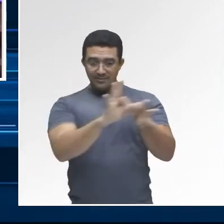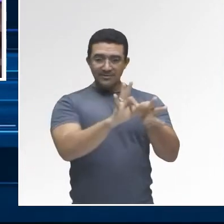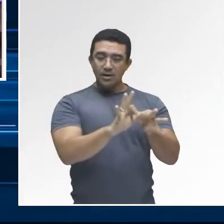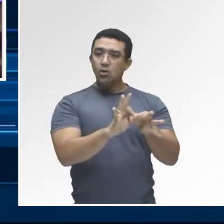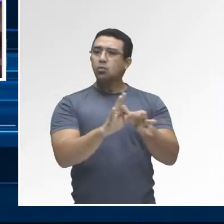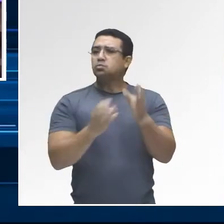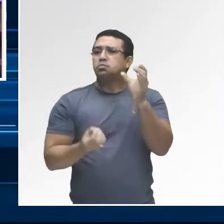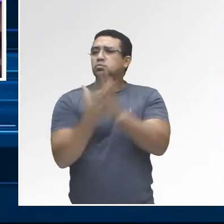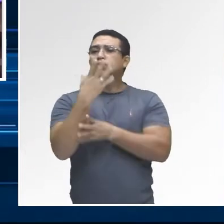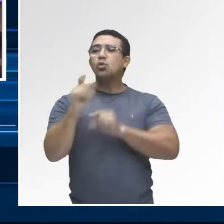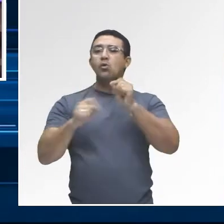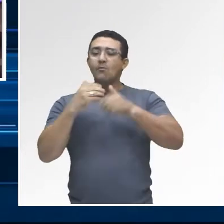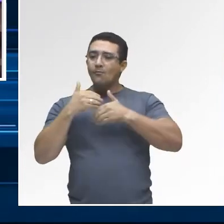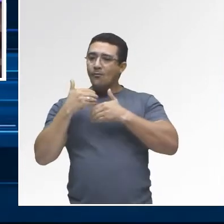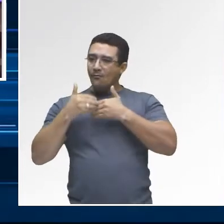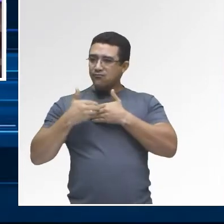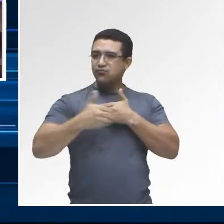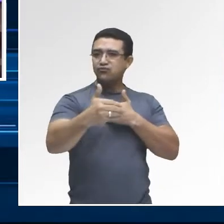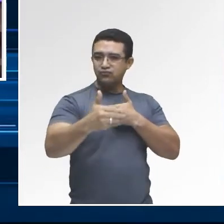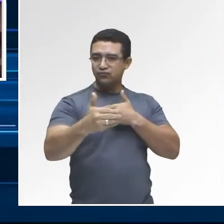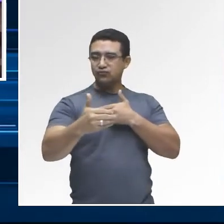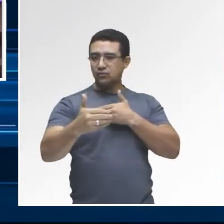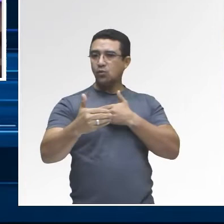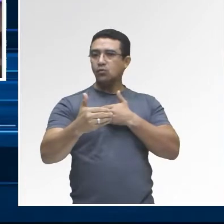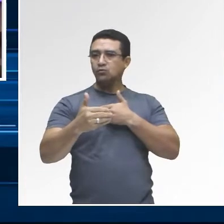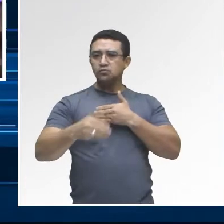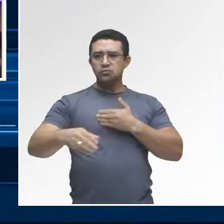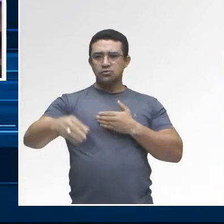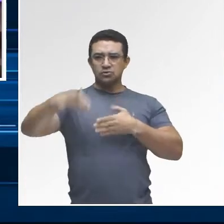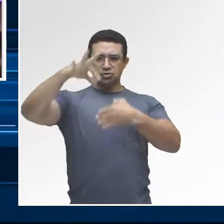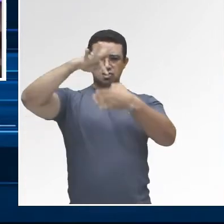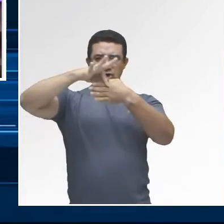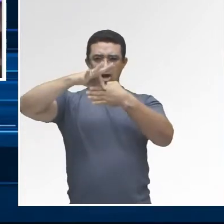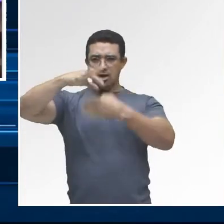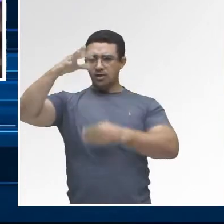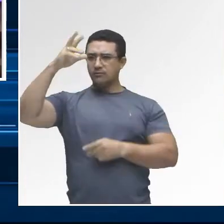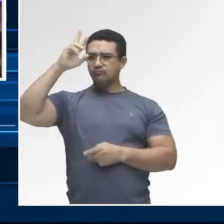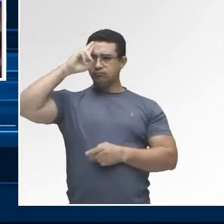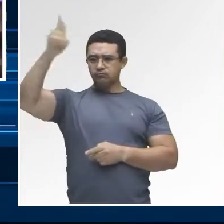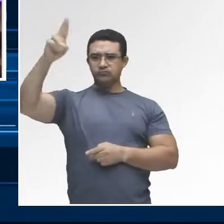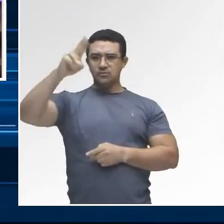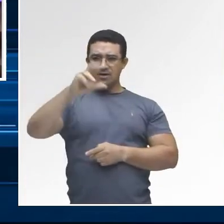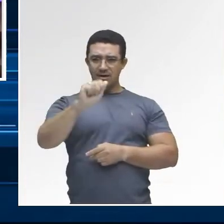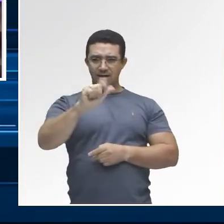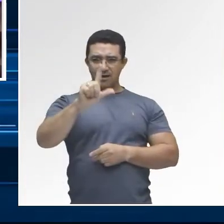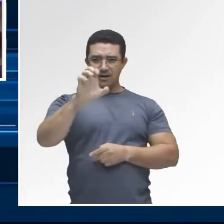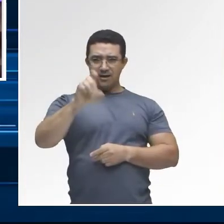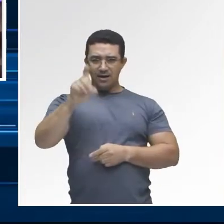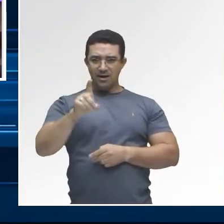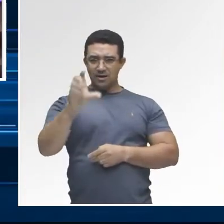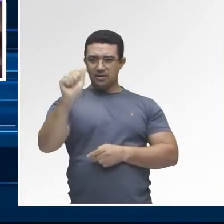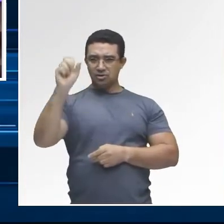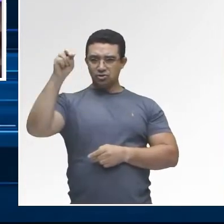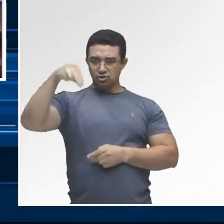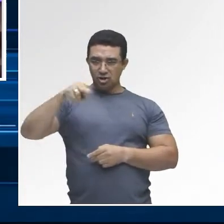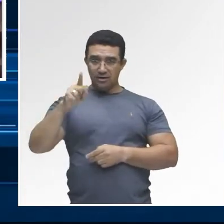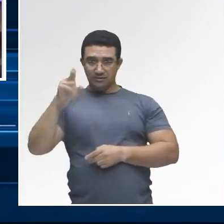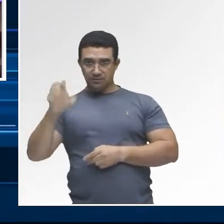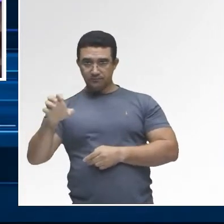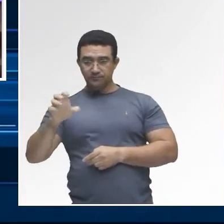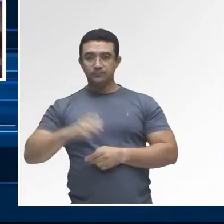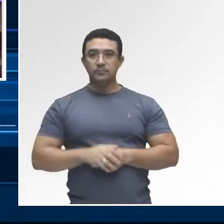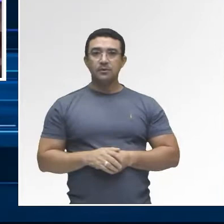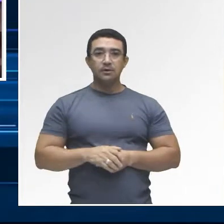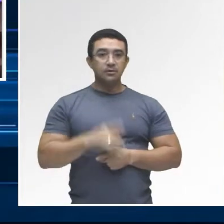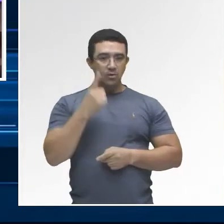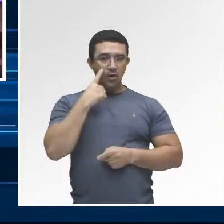avanço liderado por Alexandre rumo ali à parte oriental. Lembrando que ele estava formando um